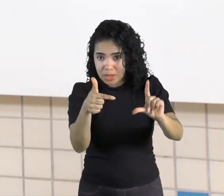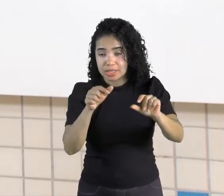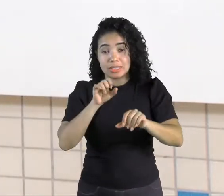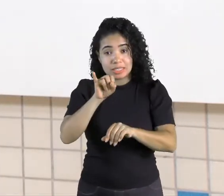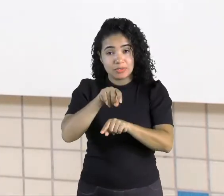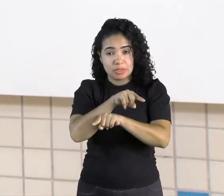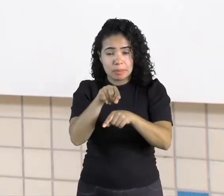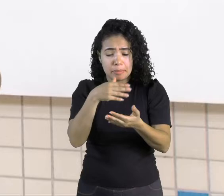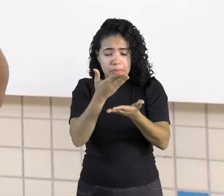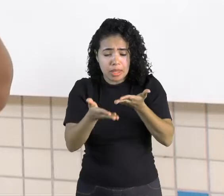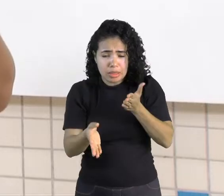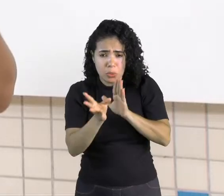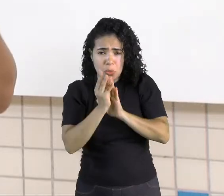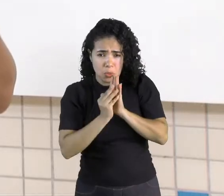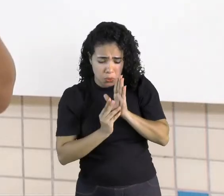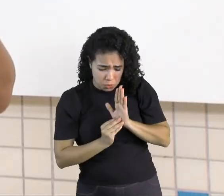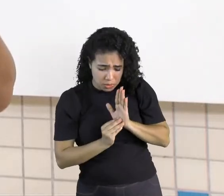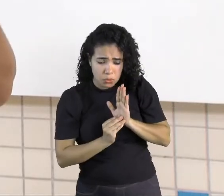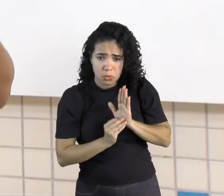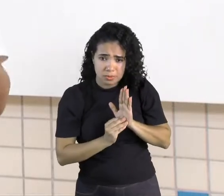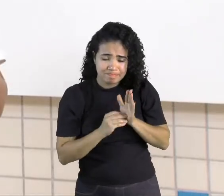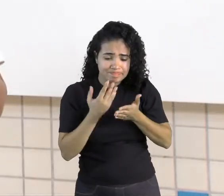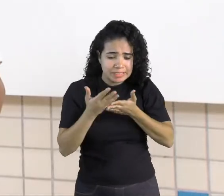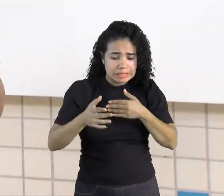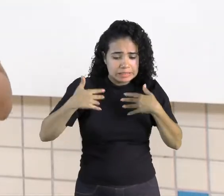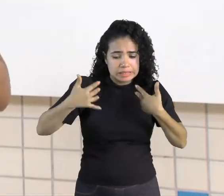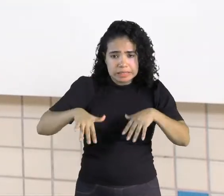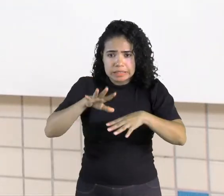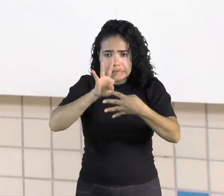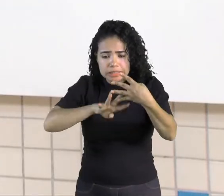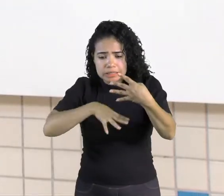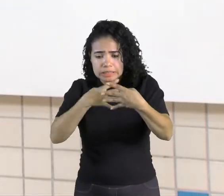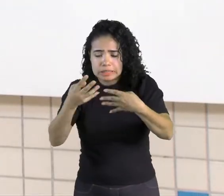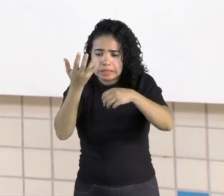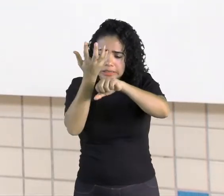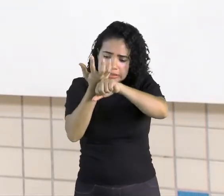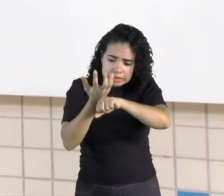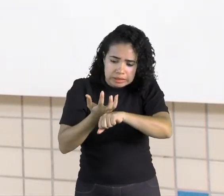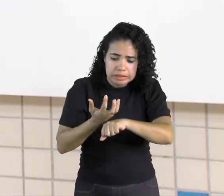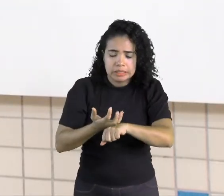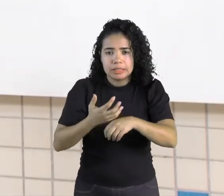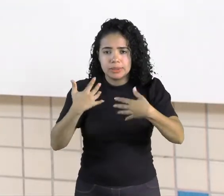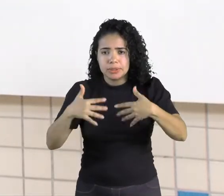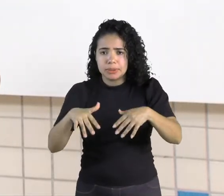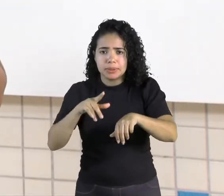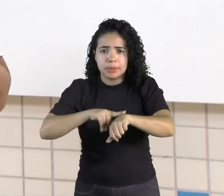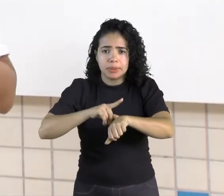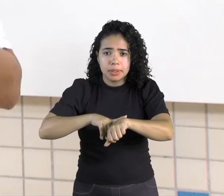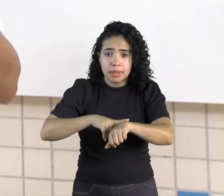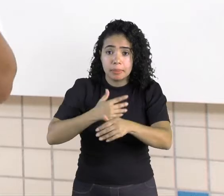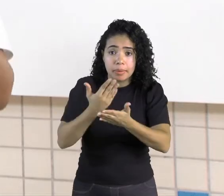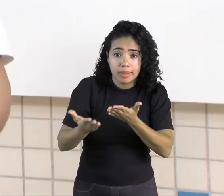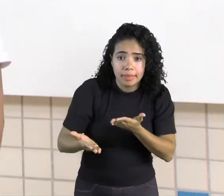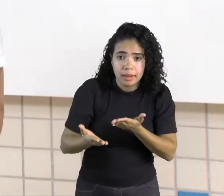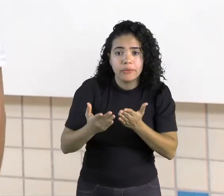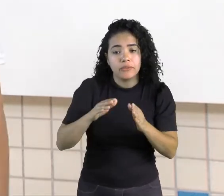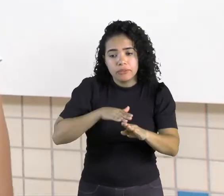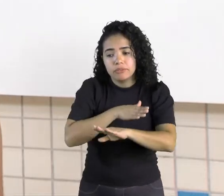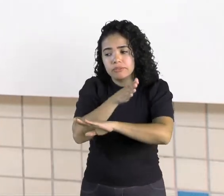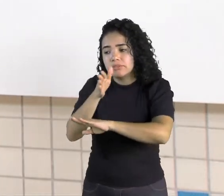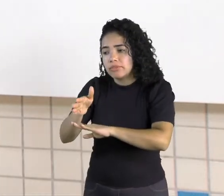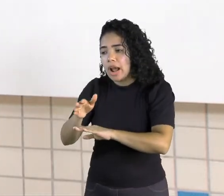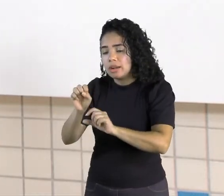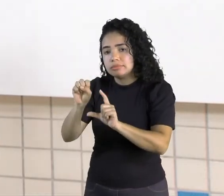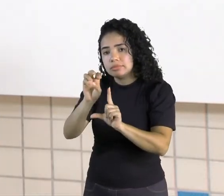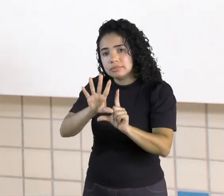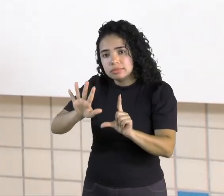você perdeu o cronograma da aula, o horário lá que passou aquela sua aula, vá até a